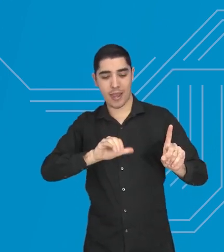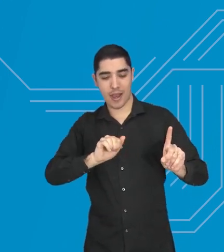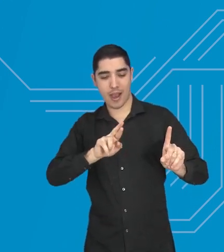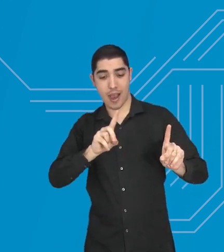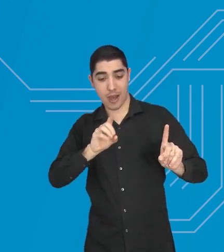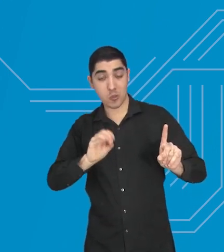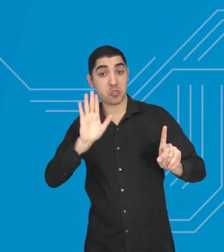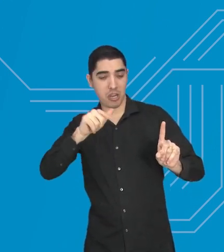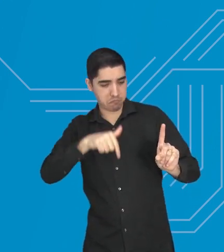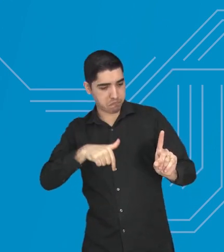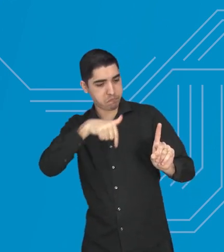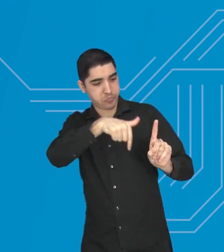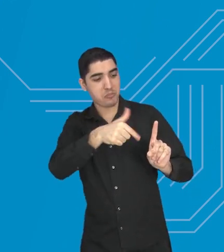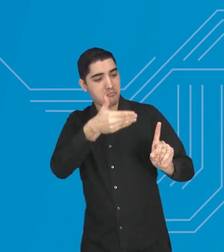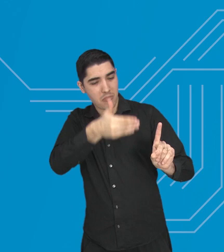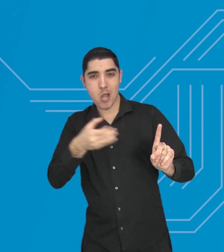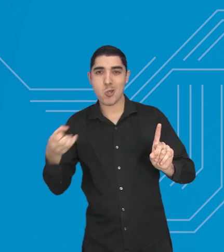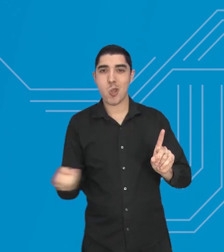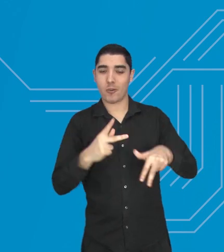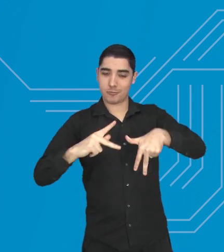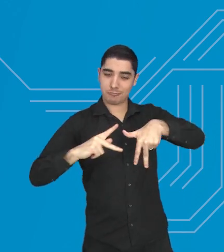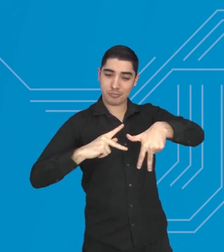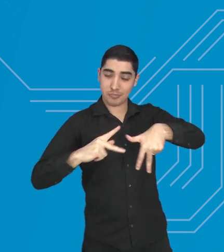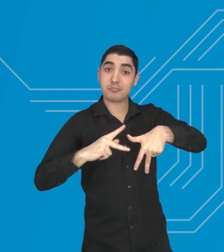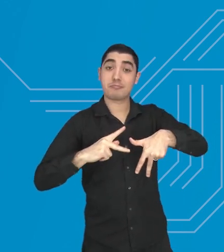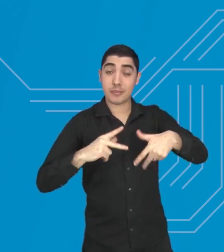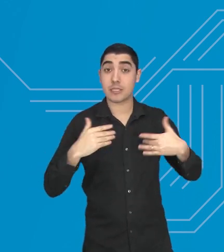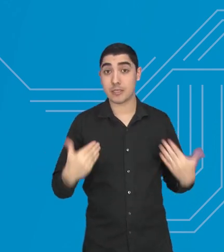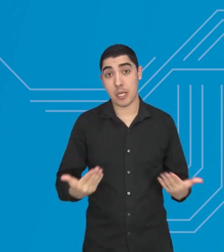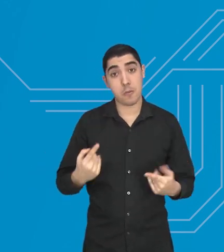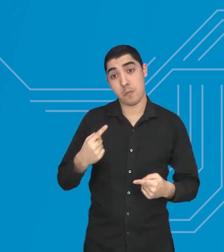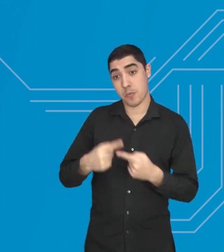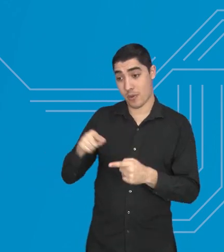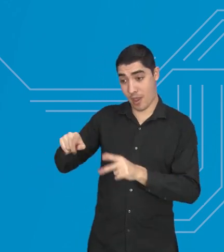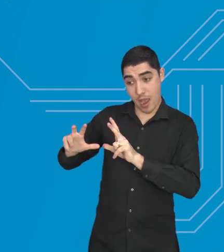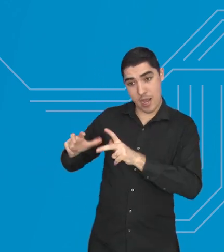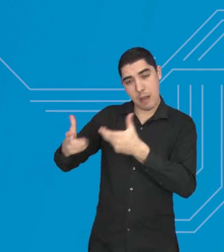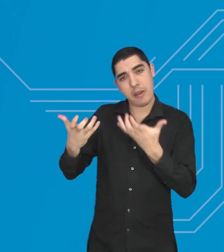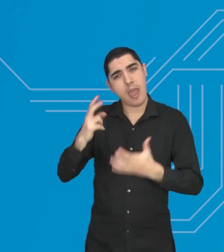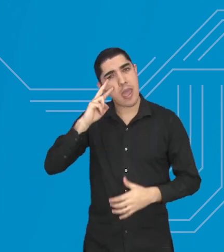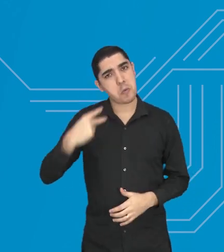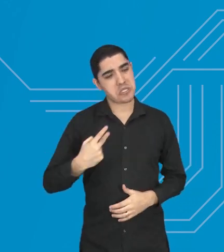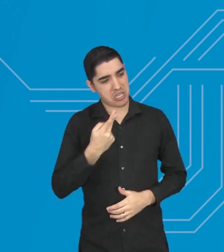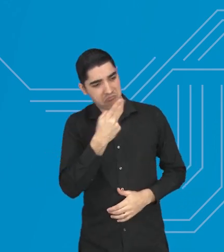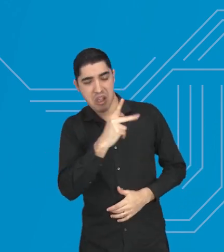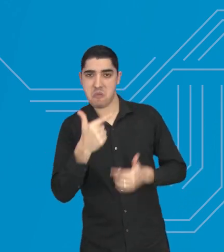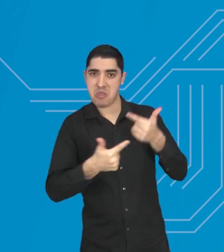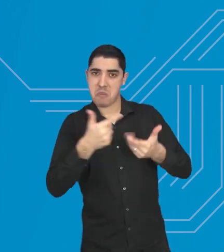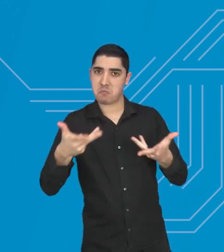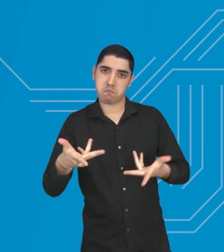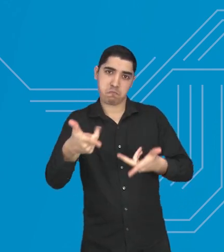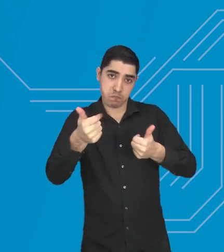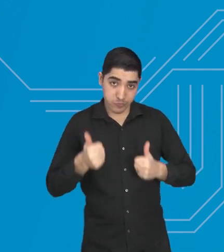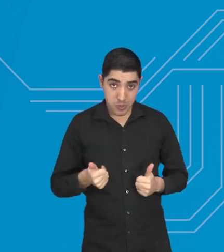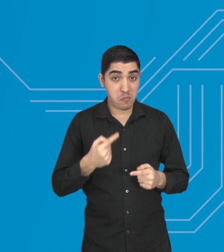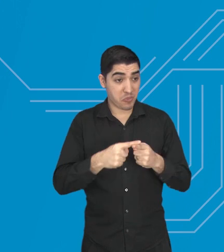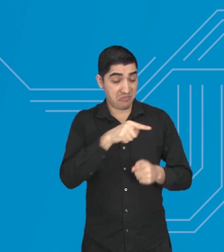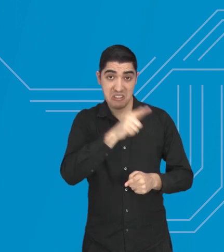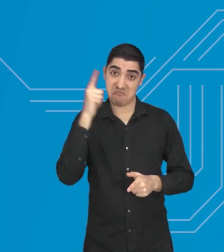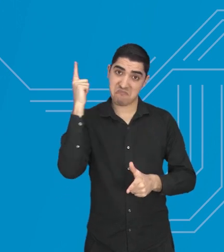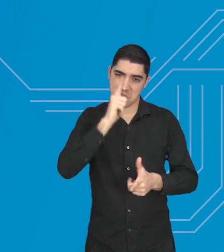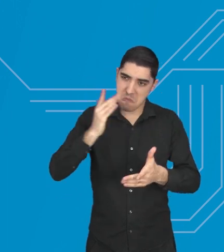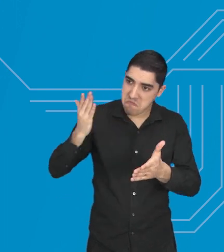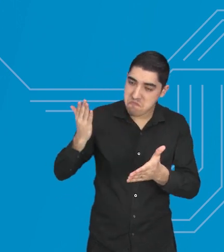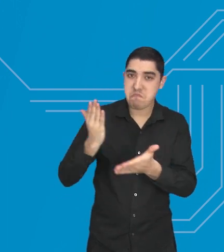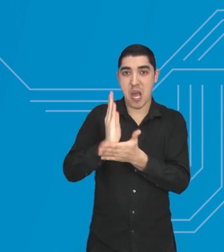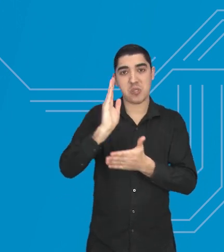Ricardo César Costa, recebeu o título de cidadão joseense. Foi uma forma do Legislativo reconhecer o trabalho do